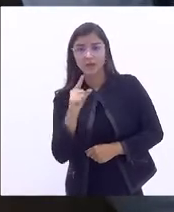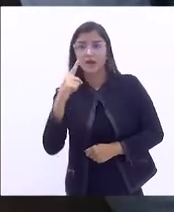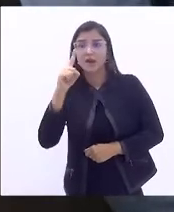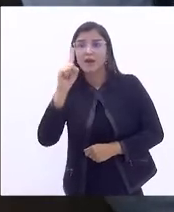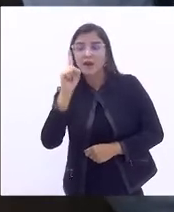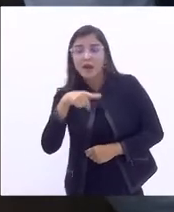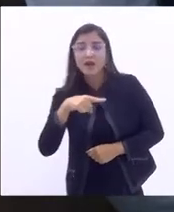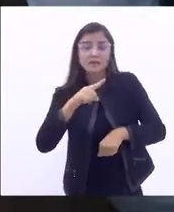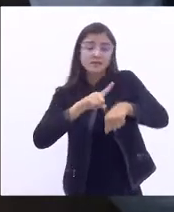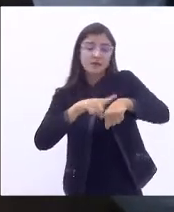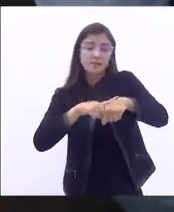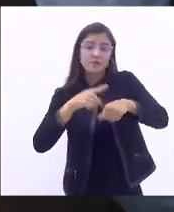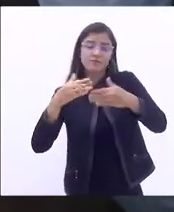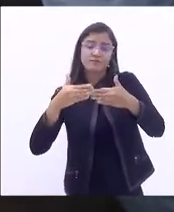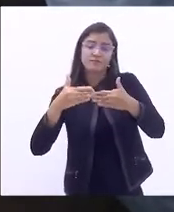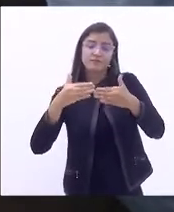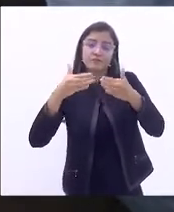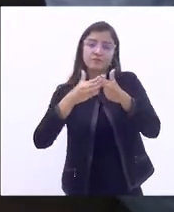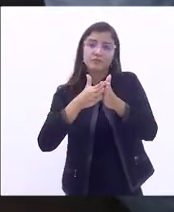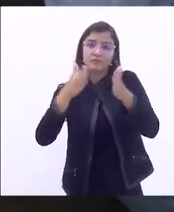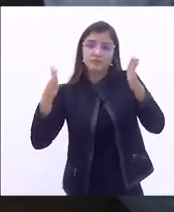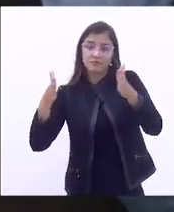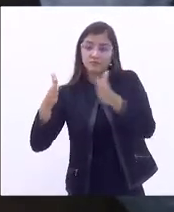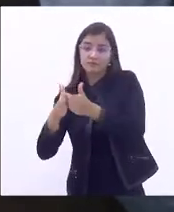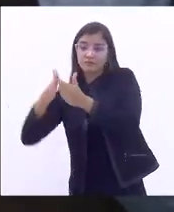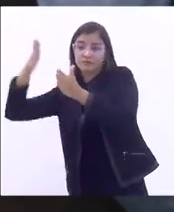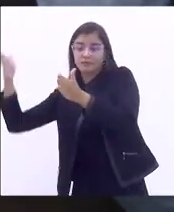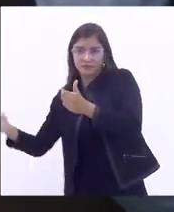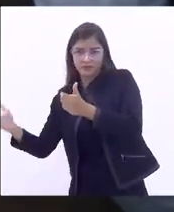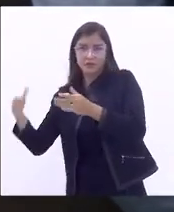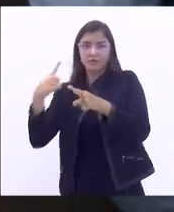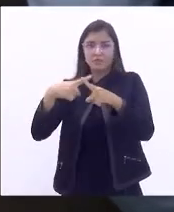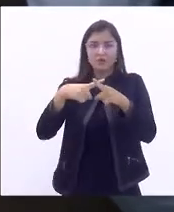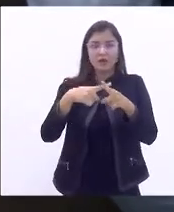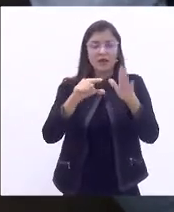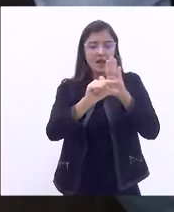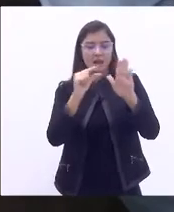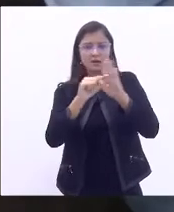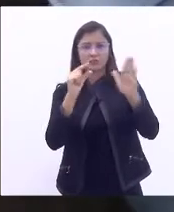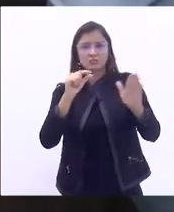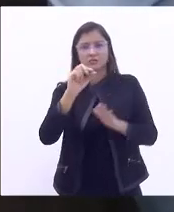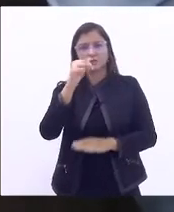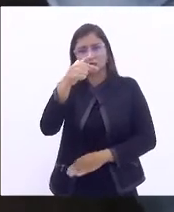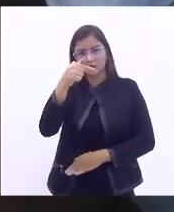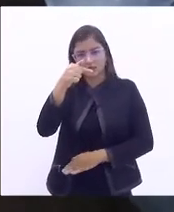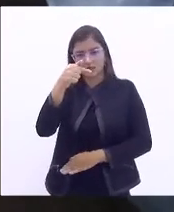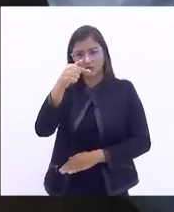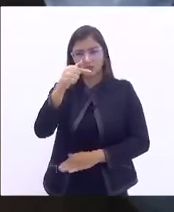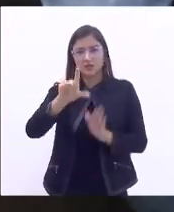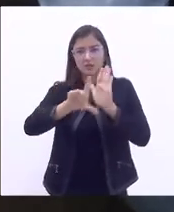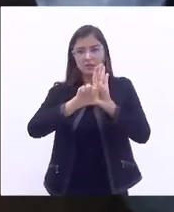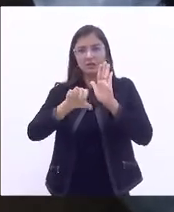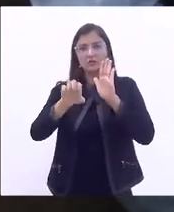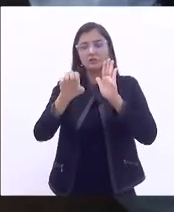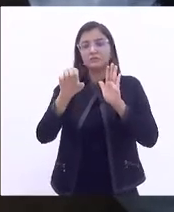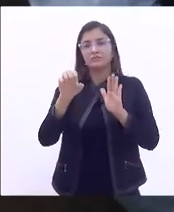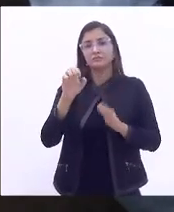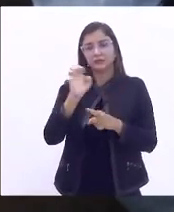prorrogação, né, da lei em vigor, que altera o artigo 7 da Lei Estadual